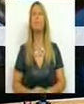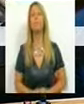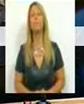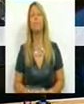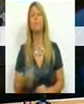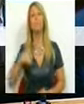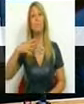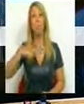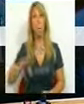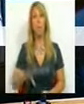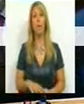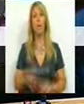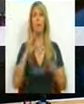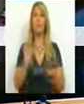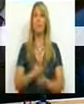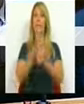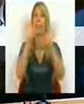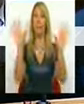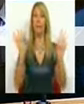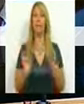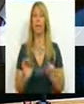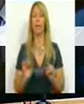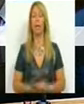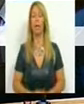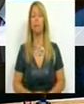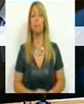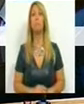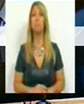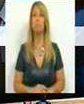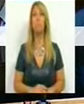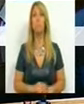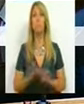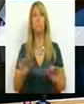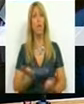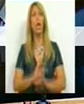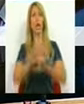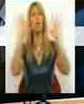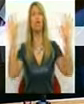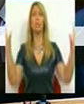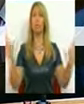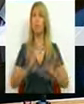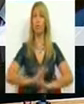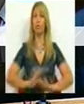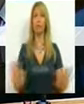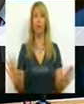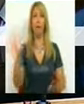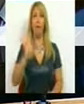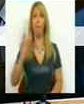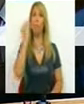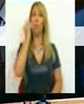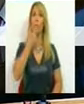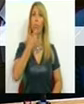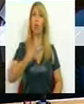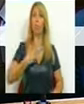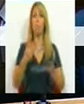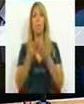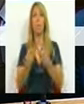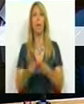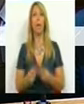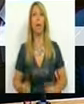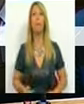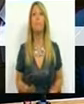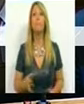eu queria ser claro nisto, muito esclarecido com a forma como o senhor responde nesta matéria. O